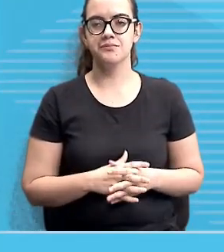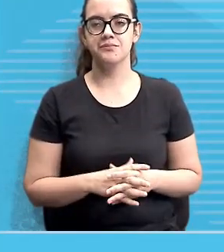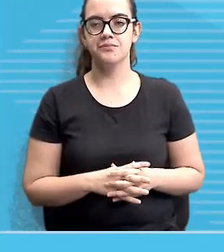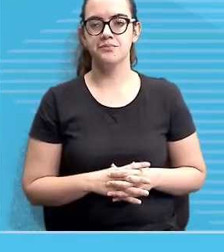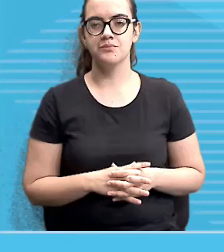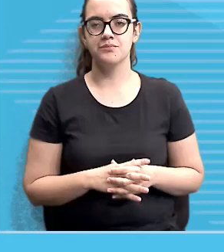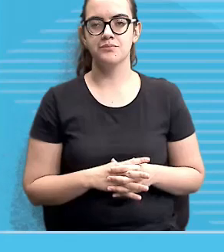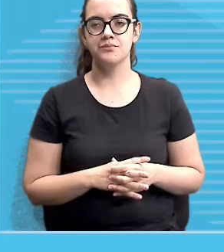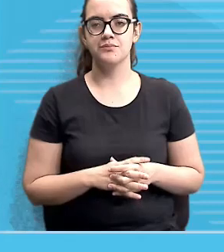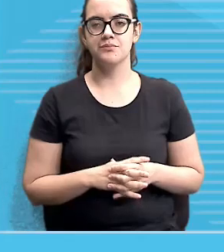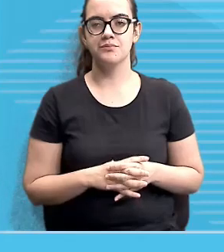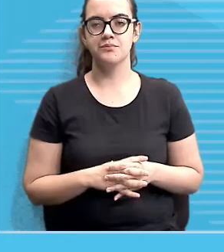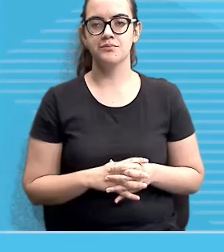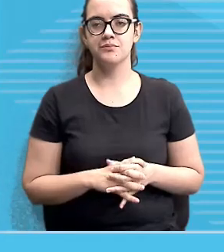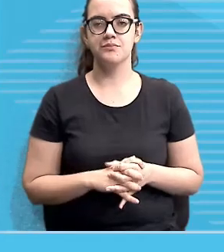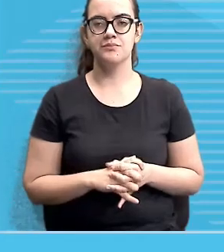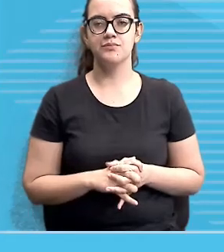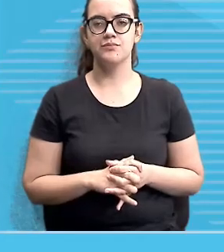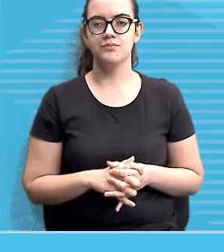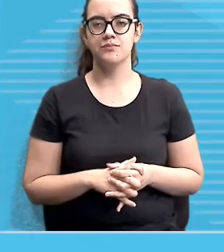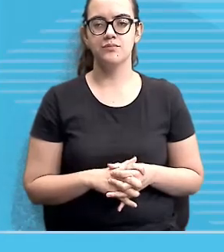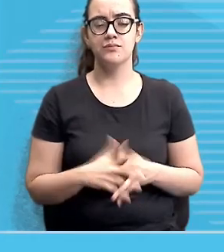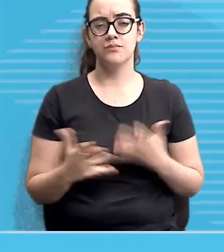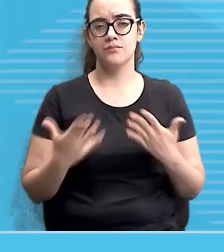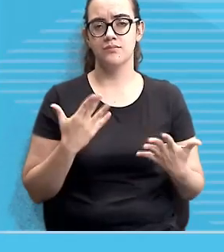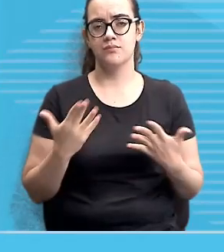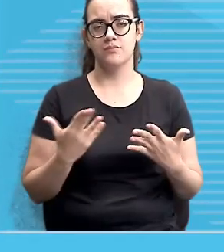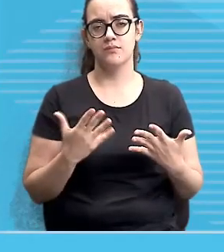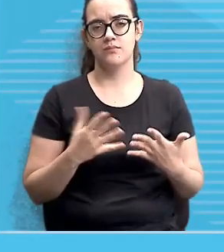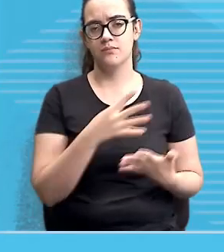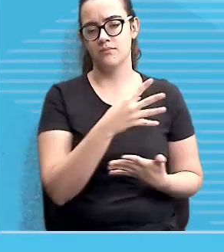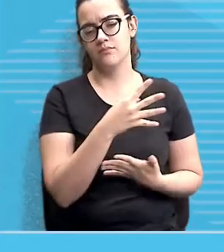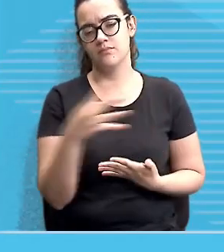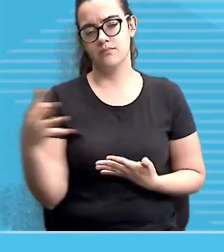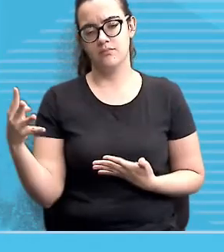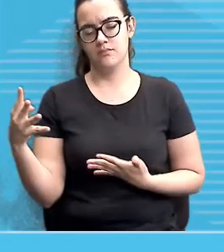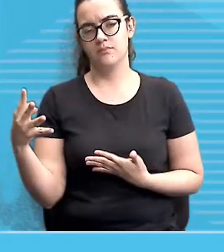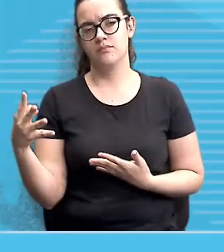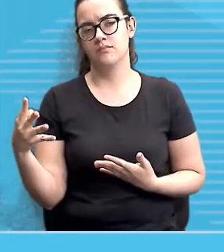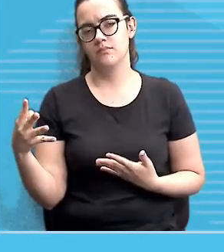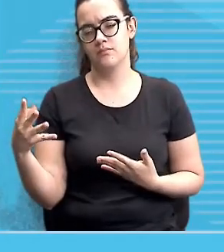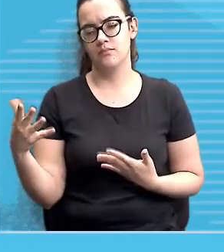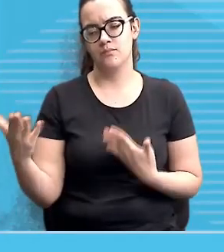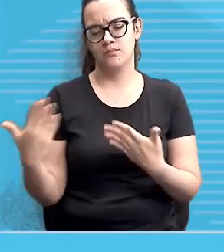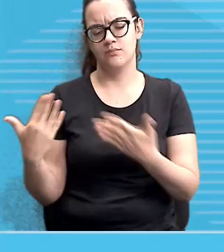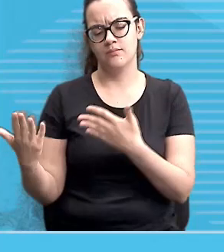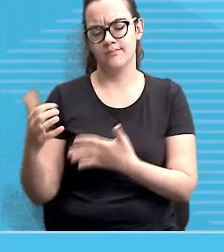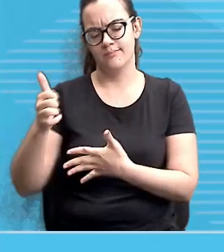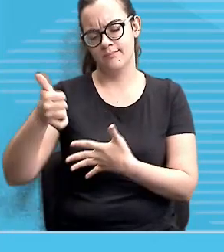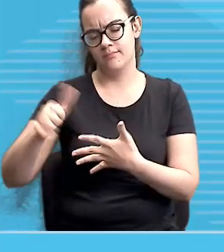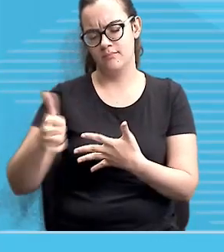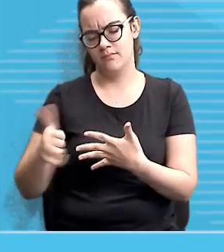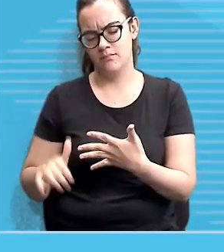Será que essa daqui a maior Eu Tenho minhas dúvidas